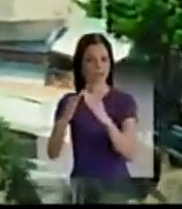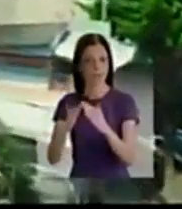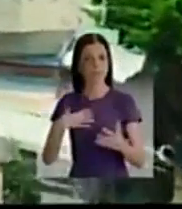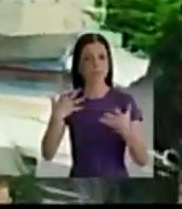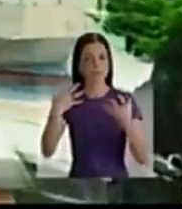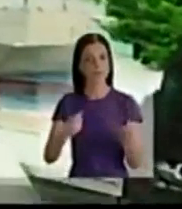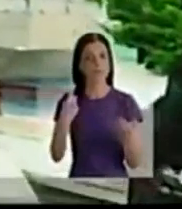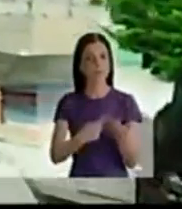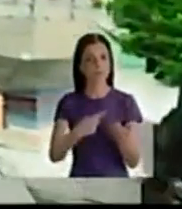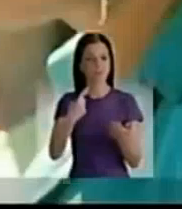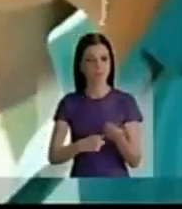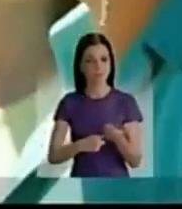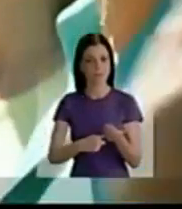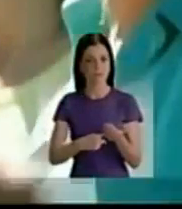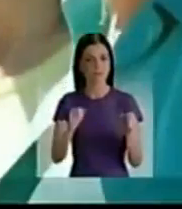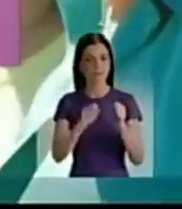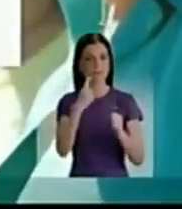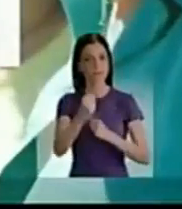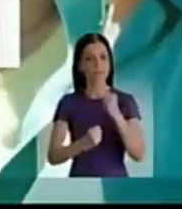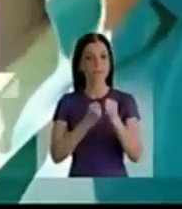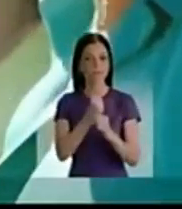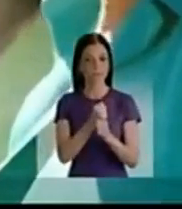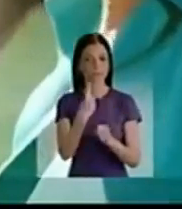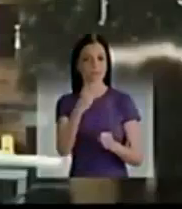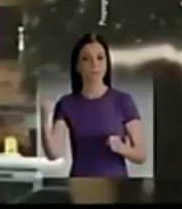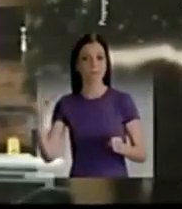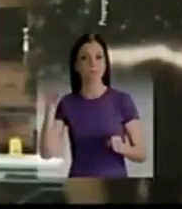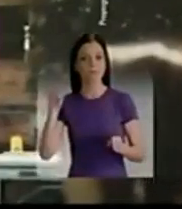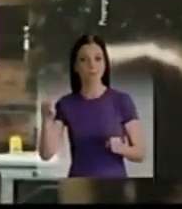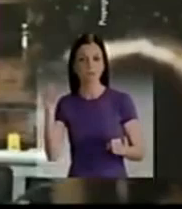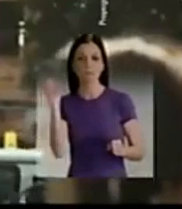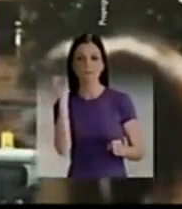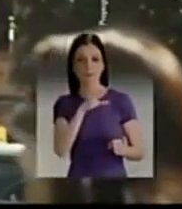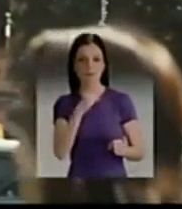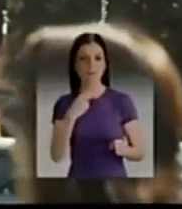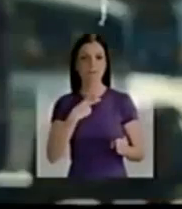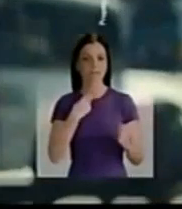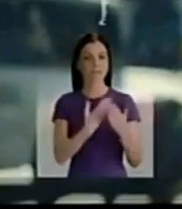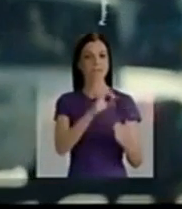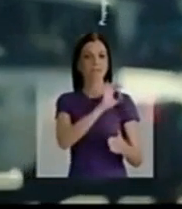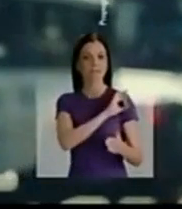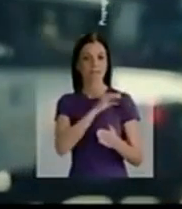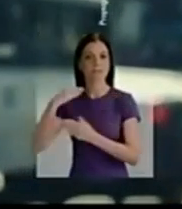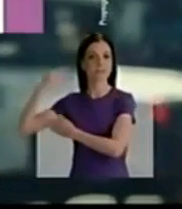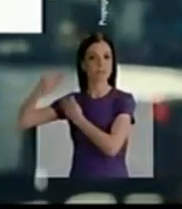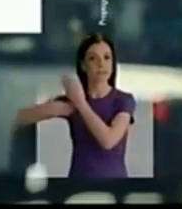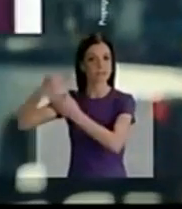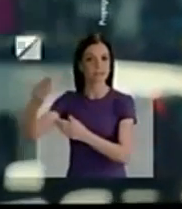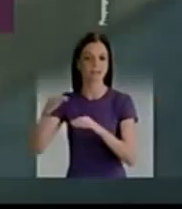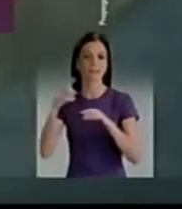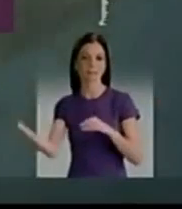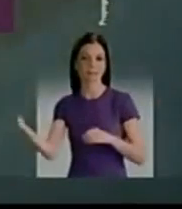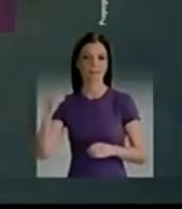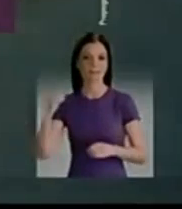que eu assumo o compromisso de criar, em um ano, 50 mil novas vagas nas creches e resgatar